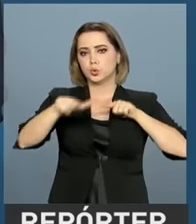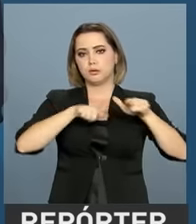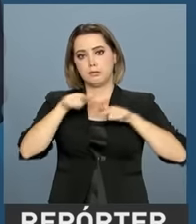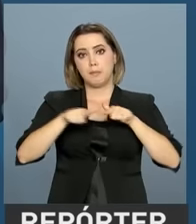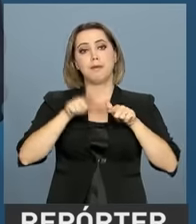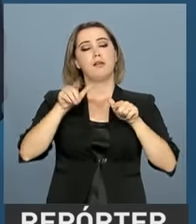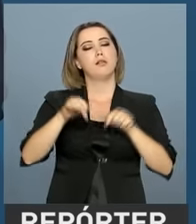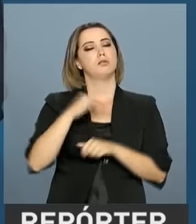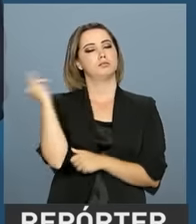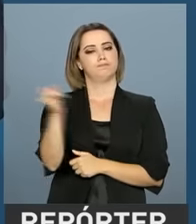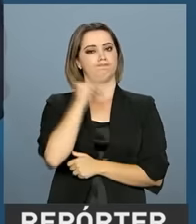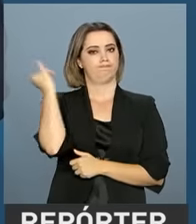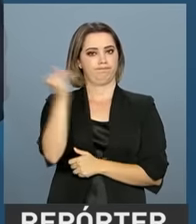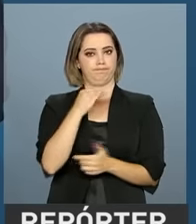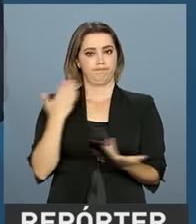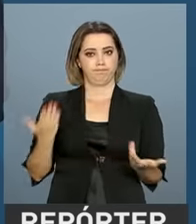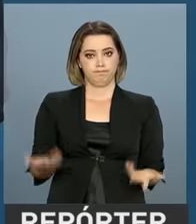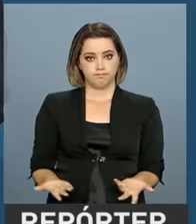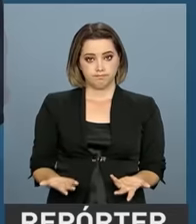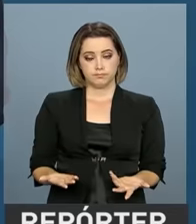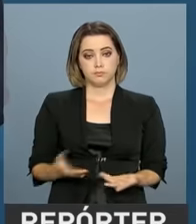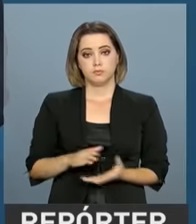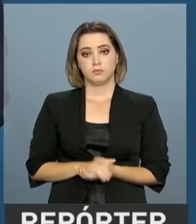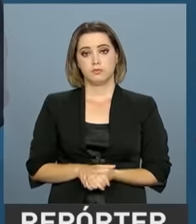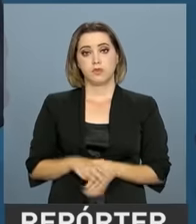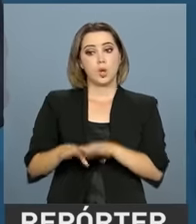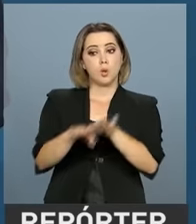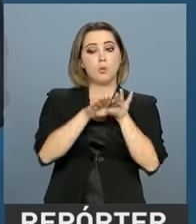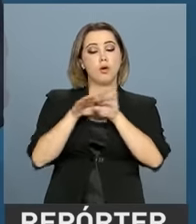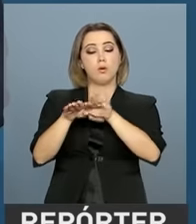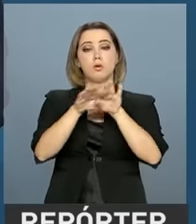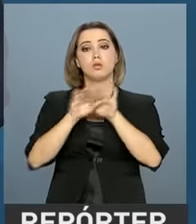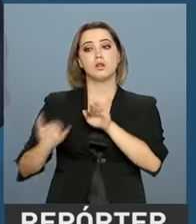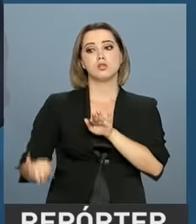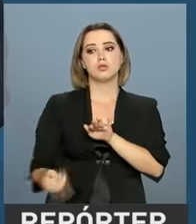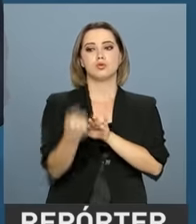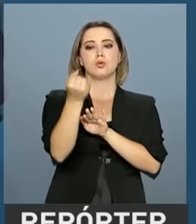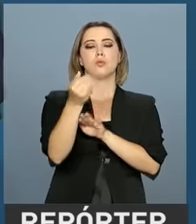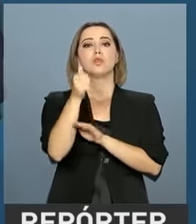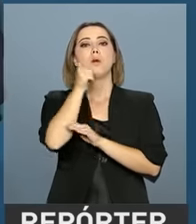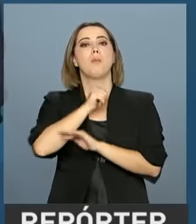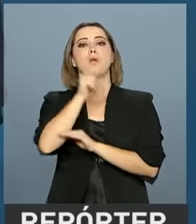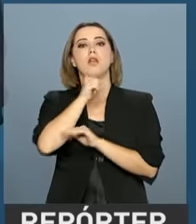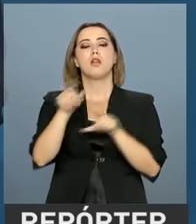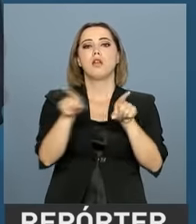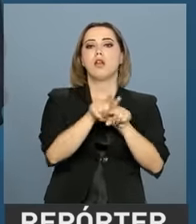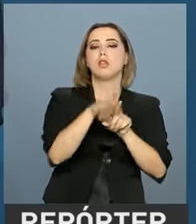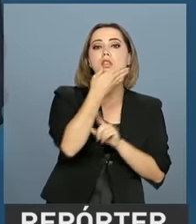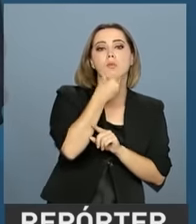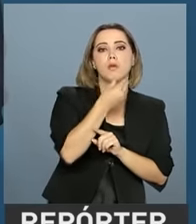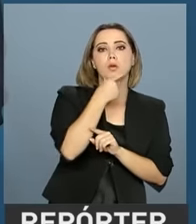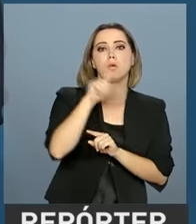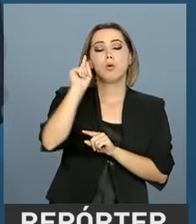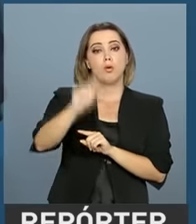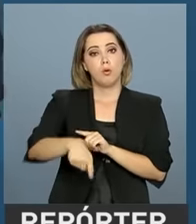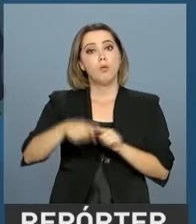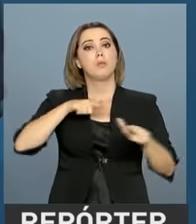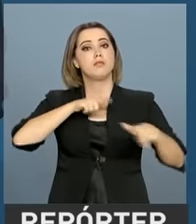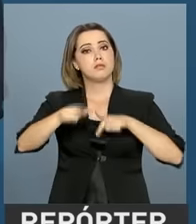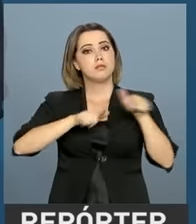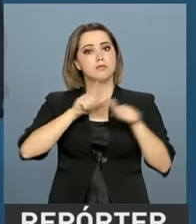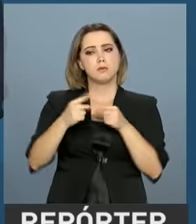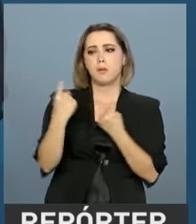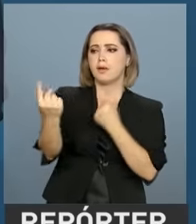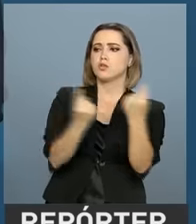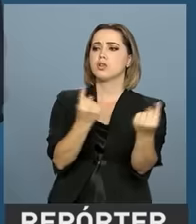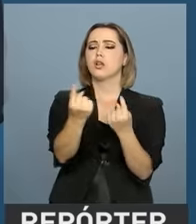importantes não é a igualdade de oportunidades entre a mulher e o homem será fruto do trabalho incansável e cotidiano